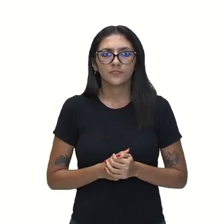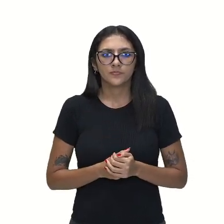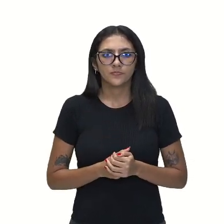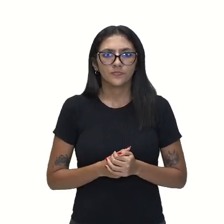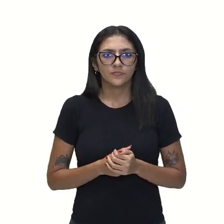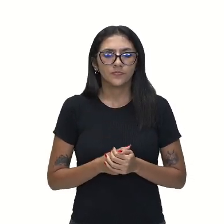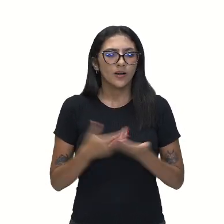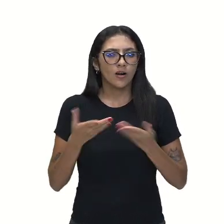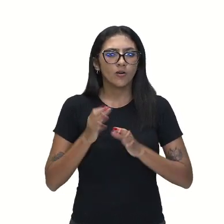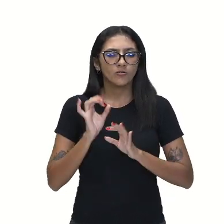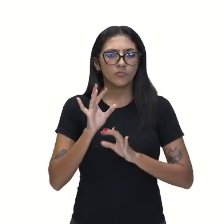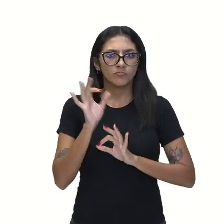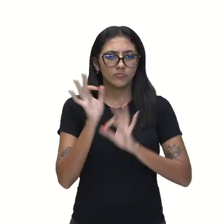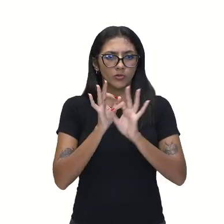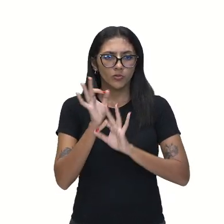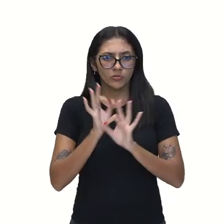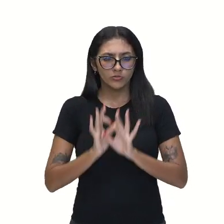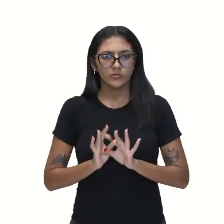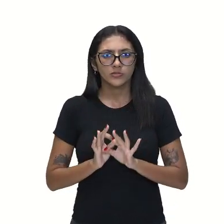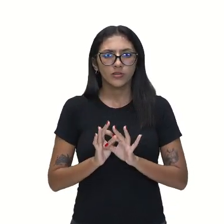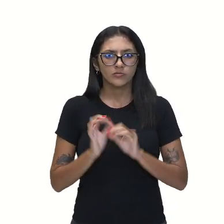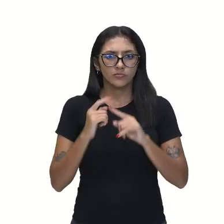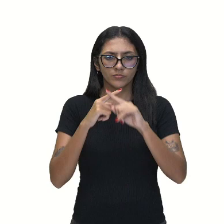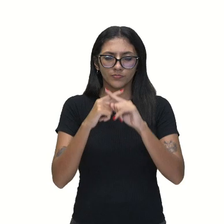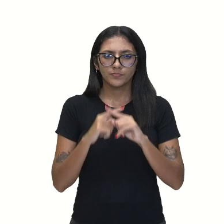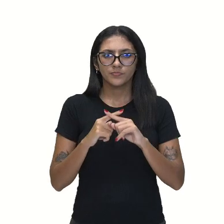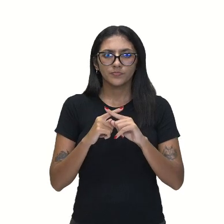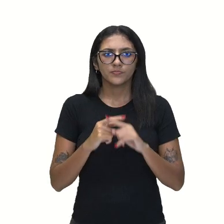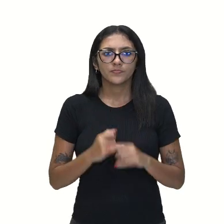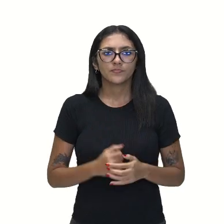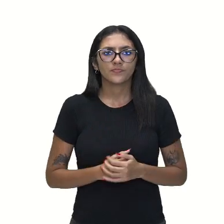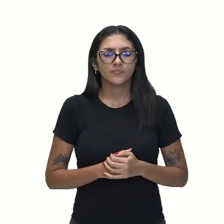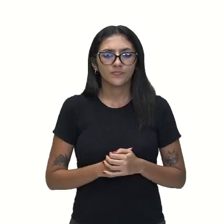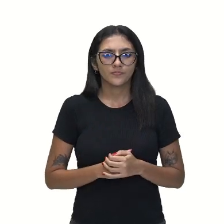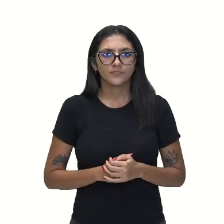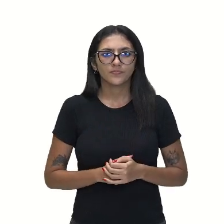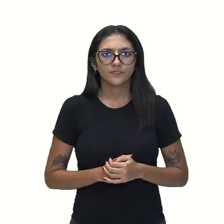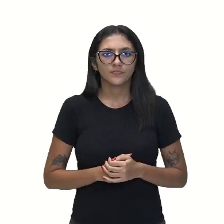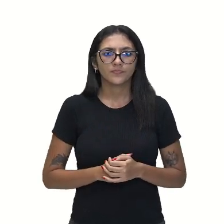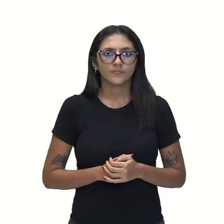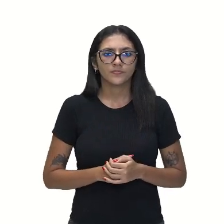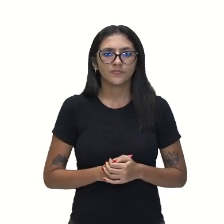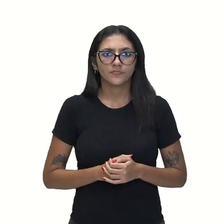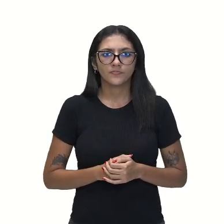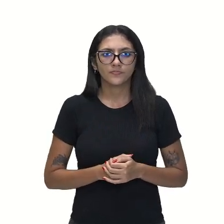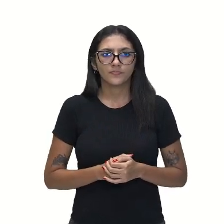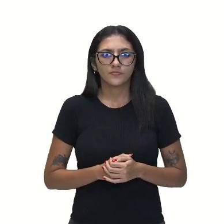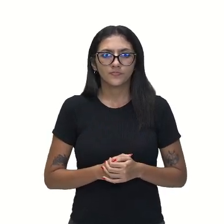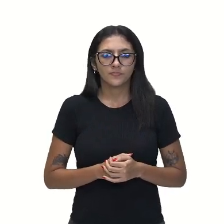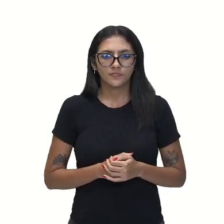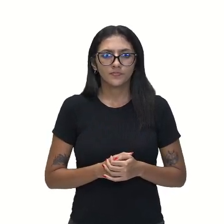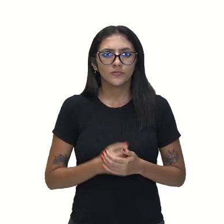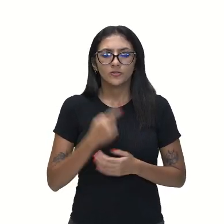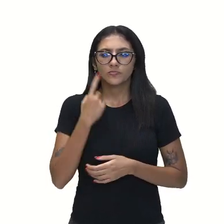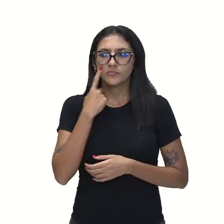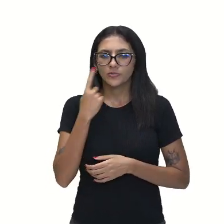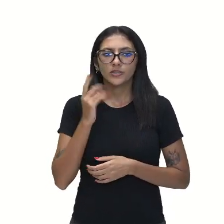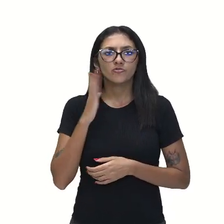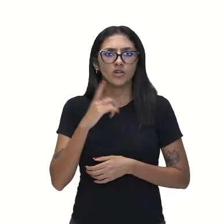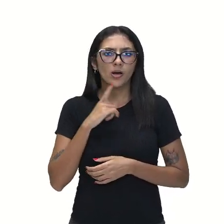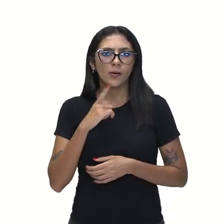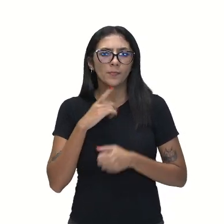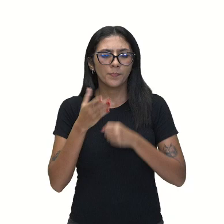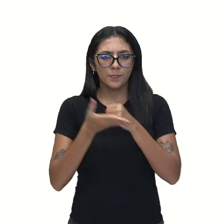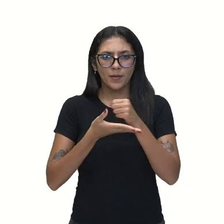você multiplica 2 vezes 1, que dá 2. Muito bem. Como as bases já eram